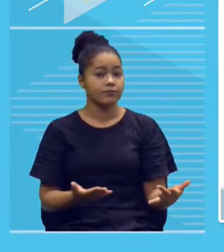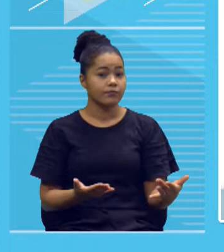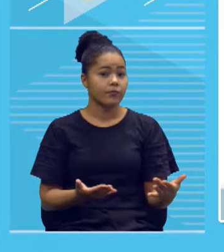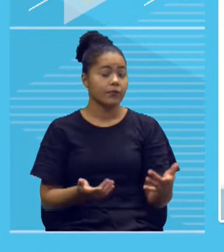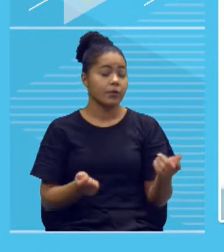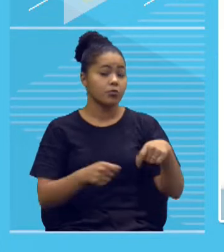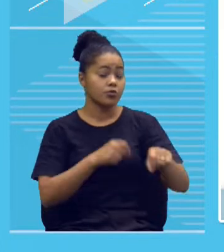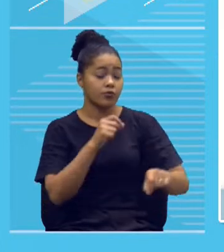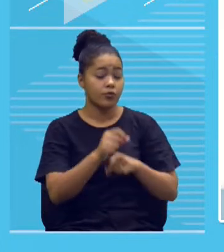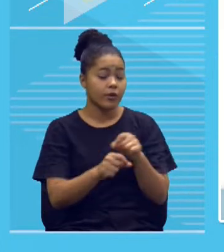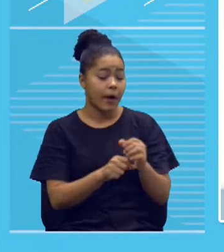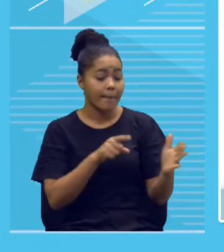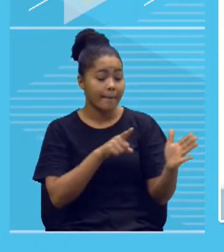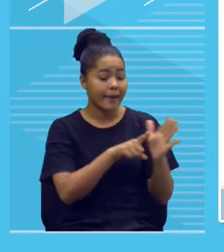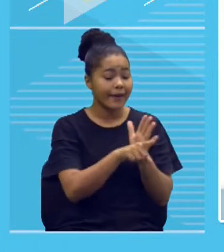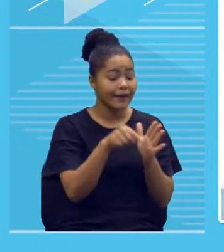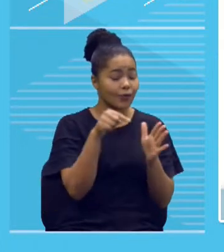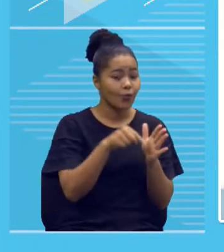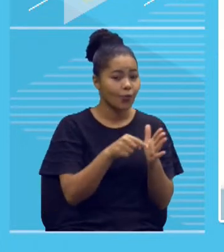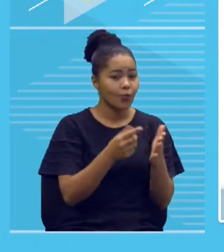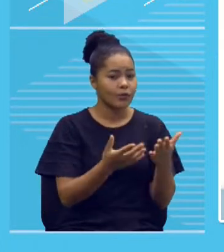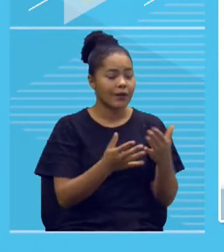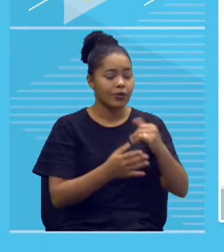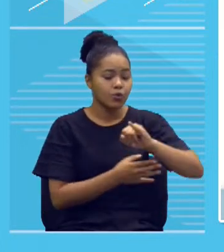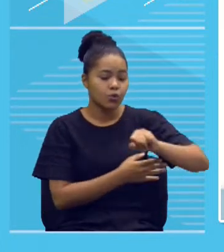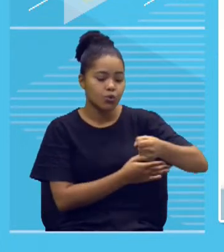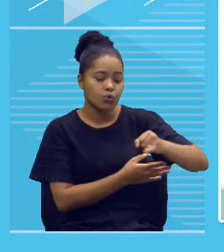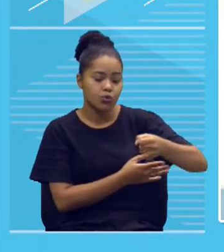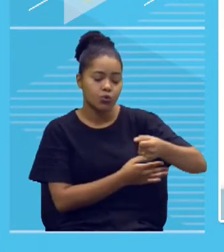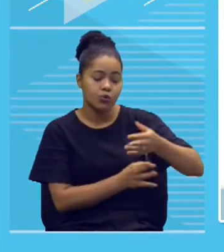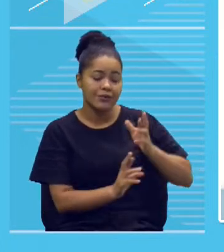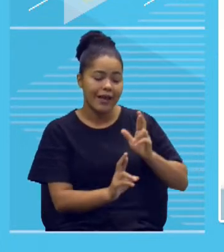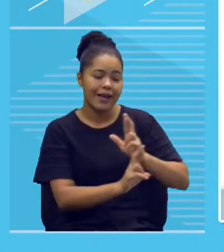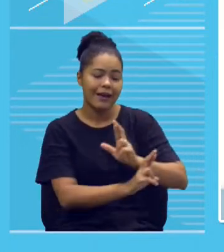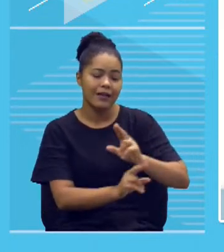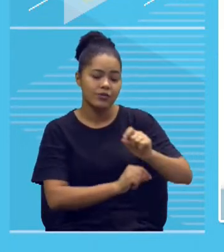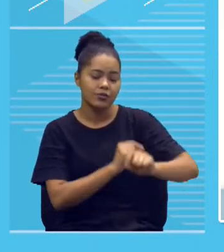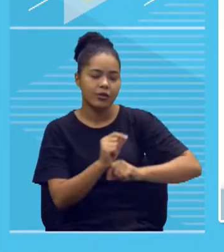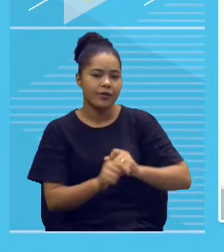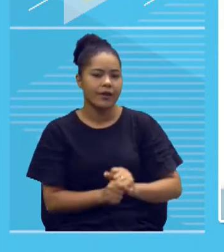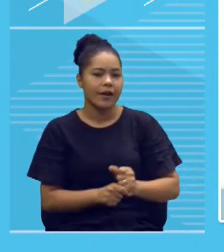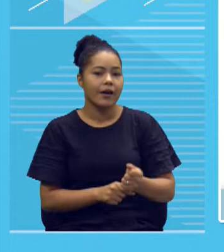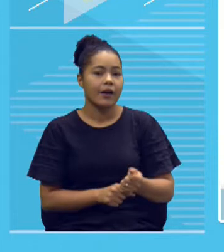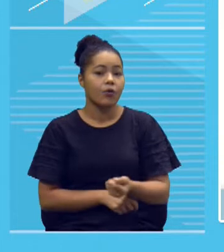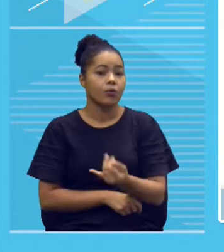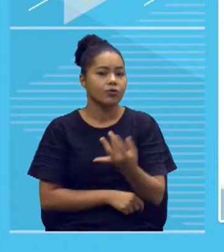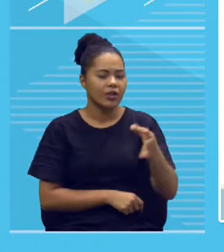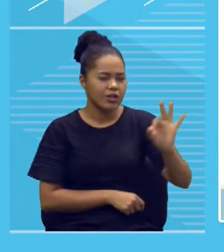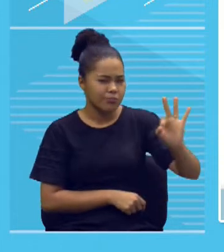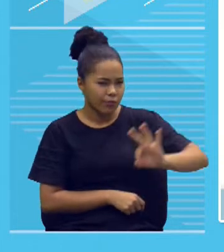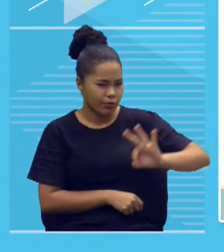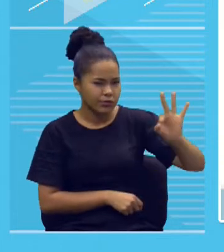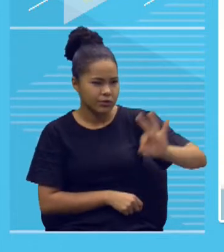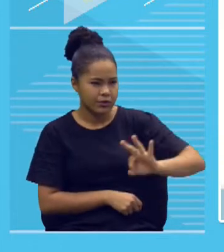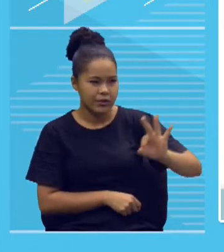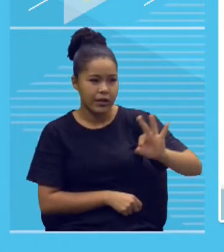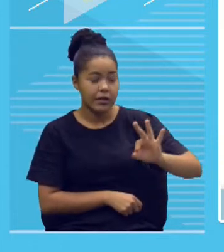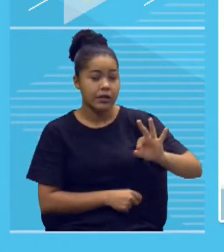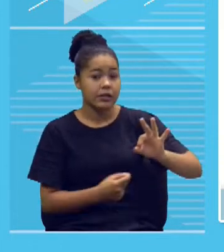ter uma situação-problema onde a incidência desse juros vai ocorrer em tantos por cento